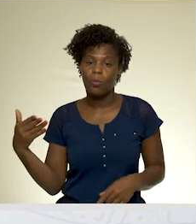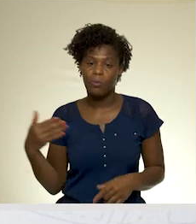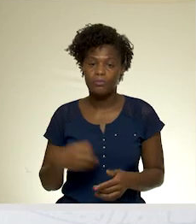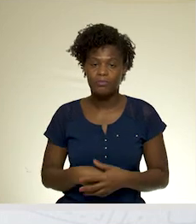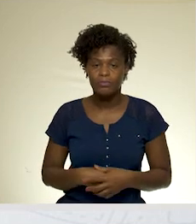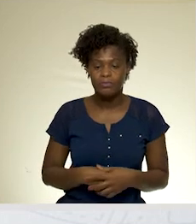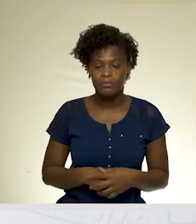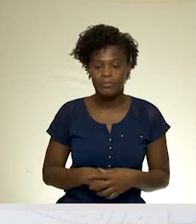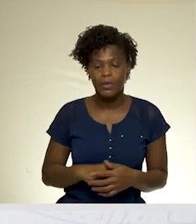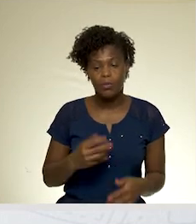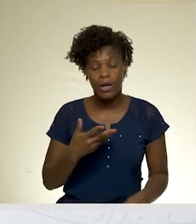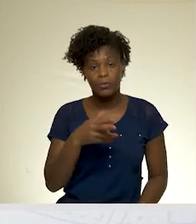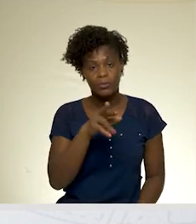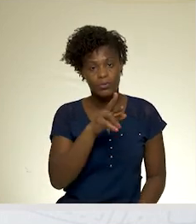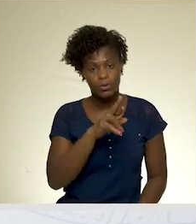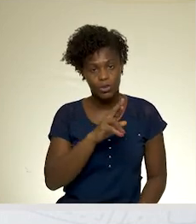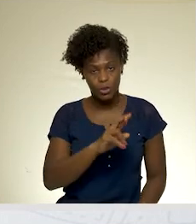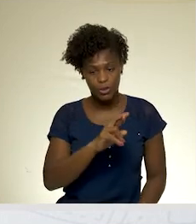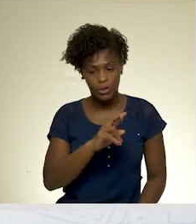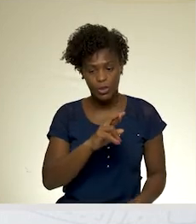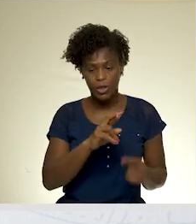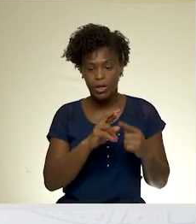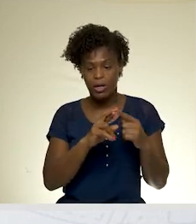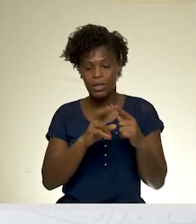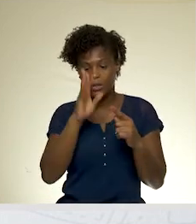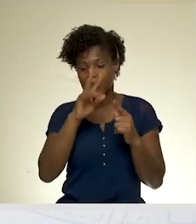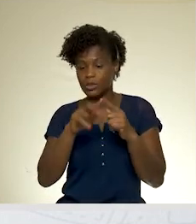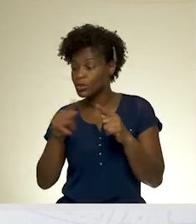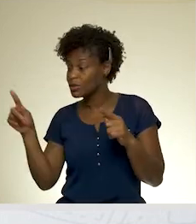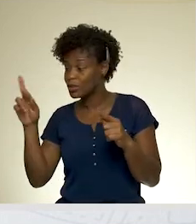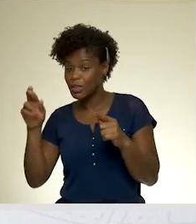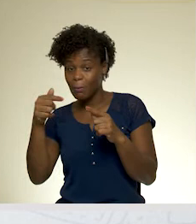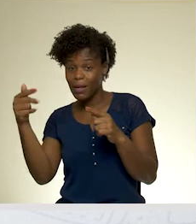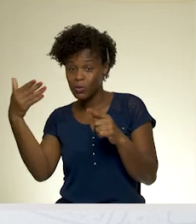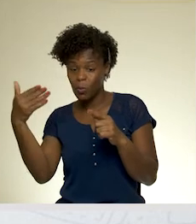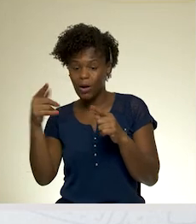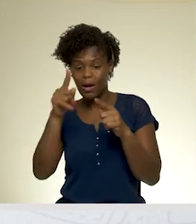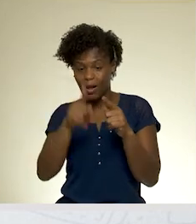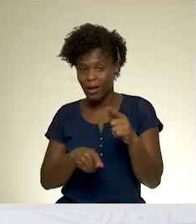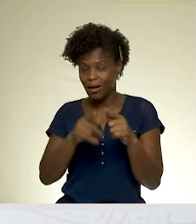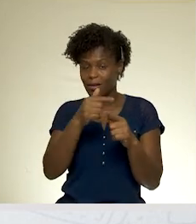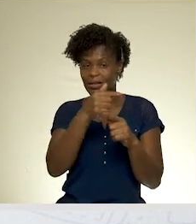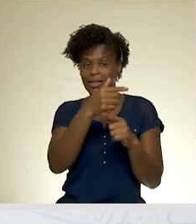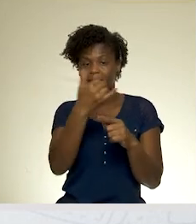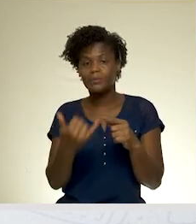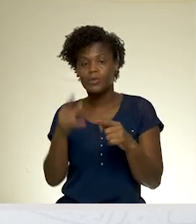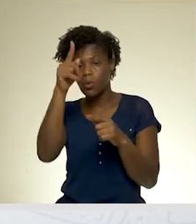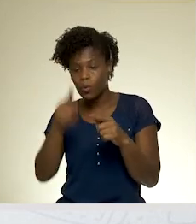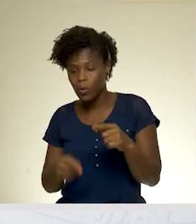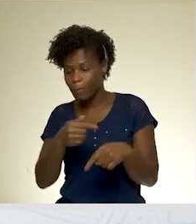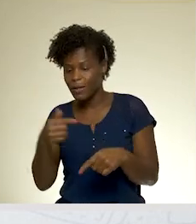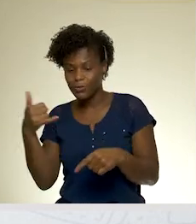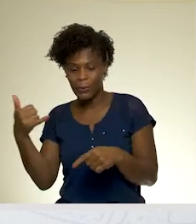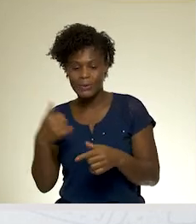1. Quando x for menos 1, o y é menos